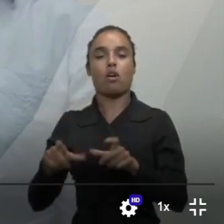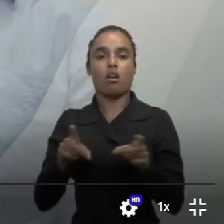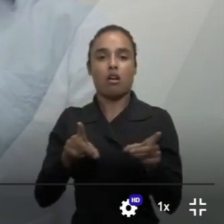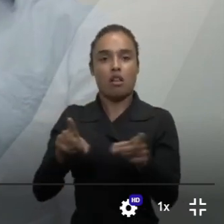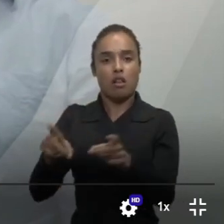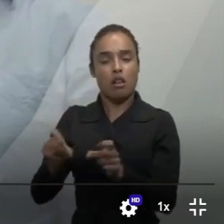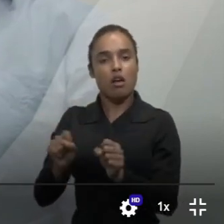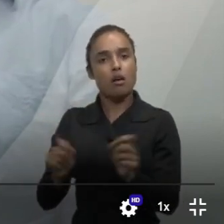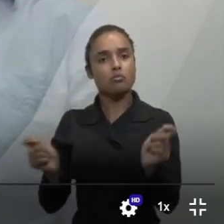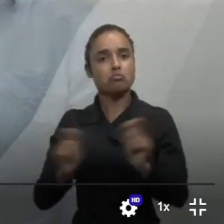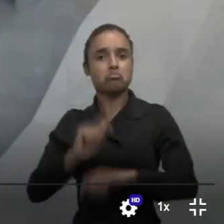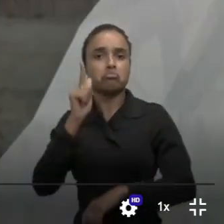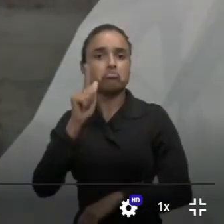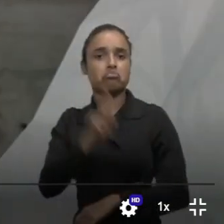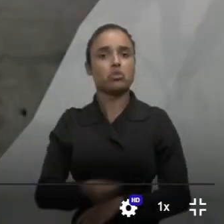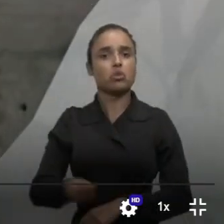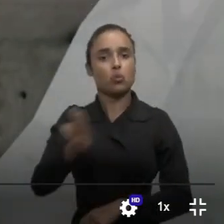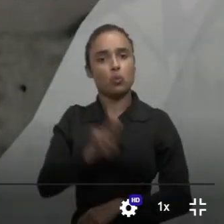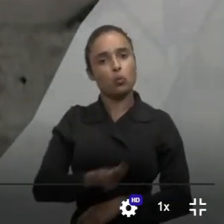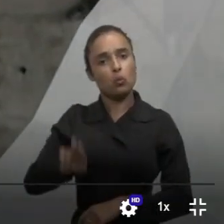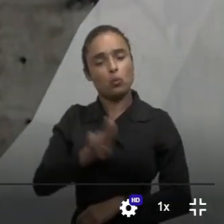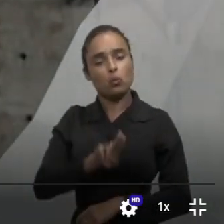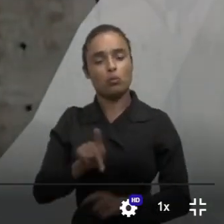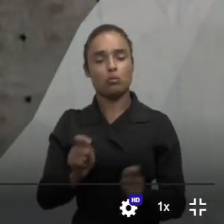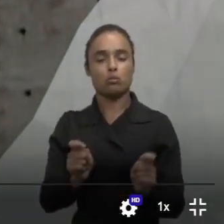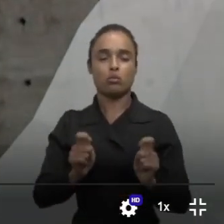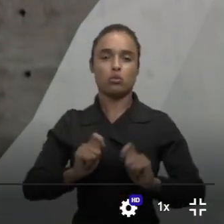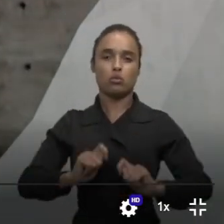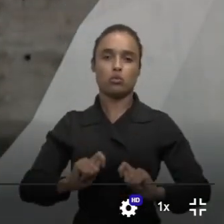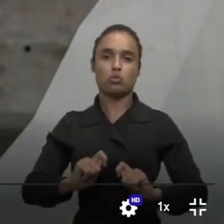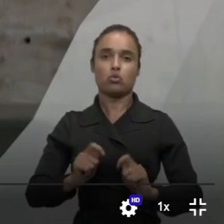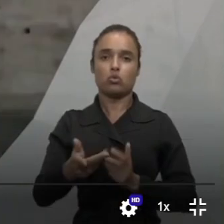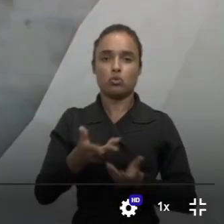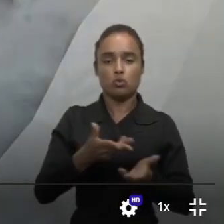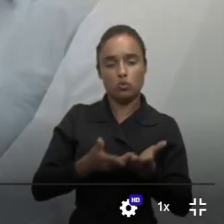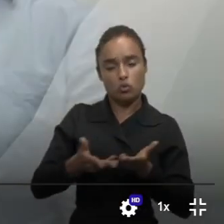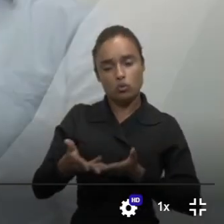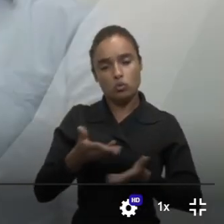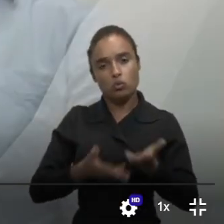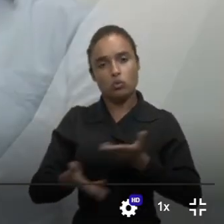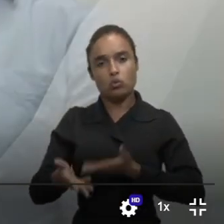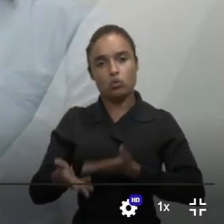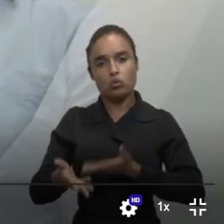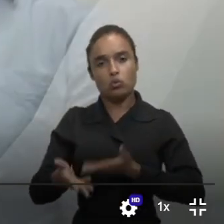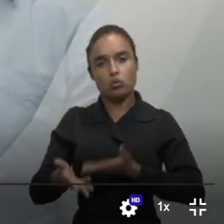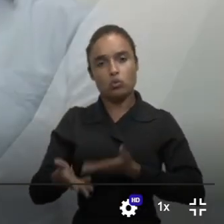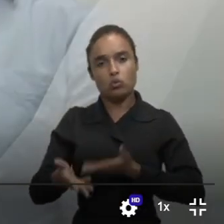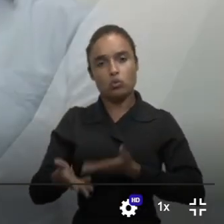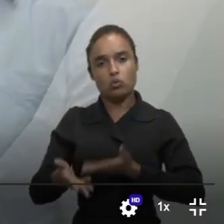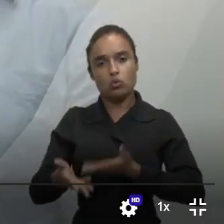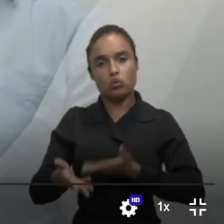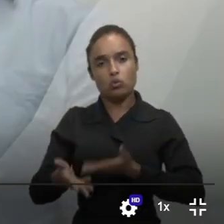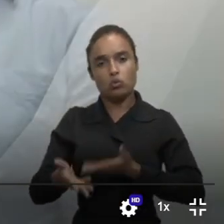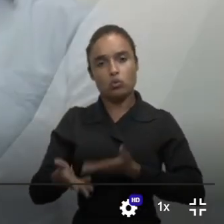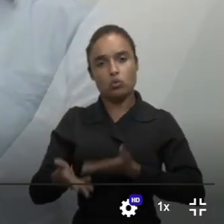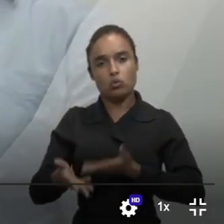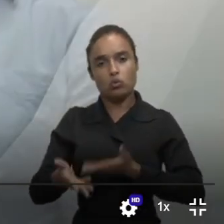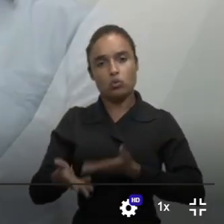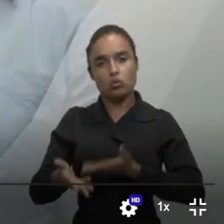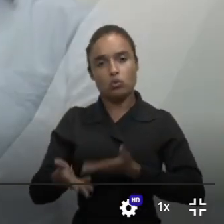essa possibilidade de utilizar para que ela seja configurada e